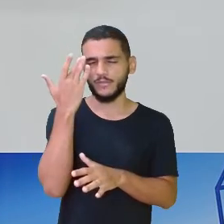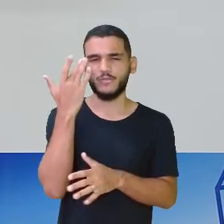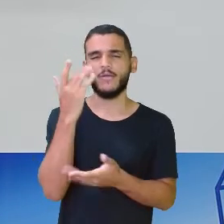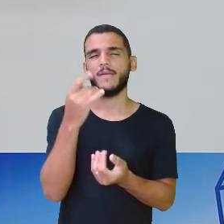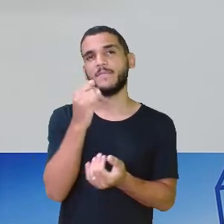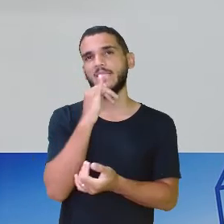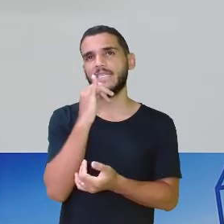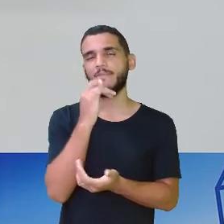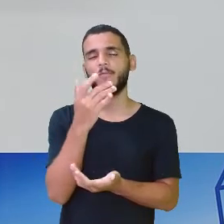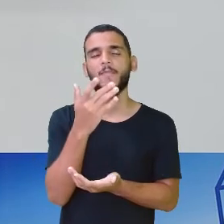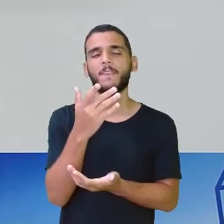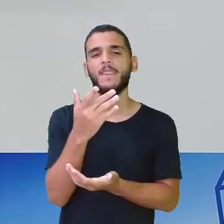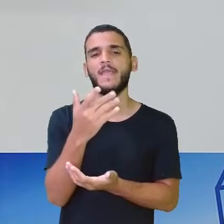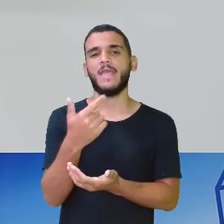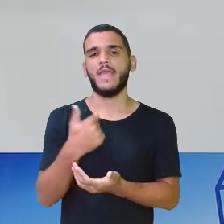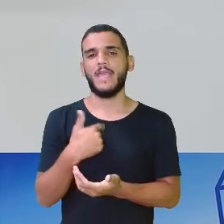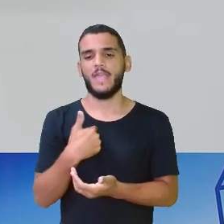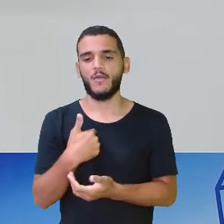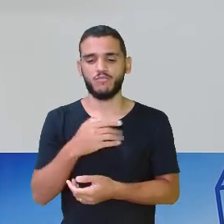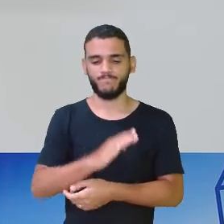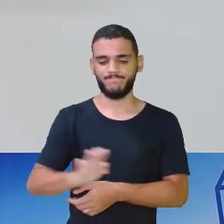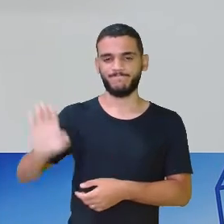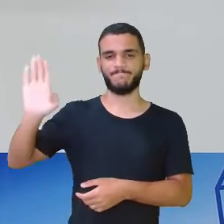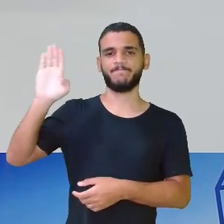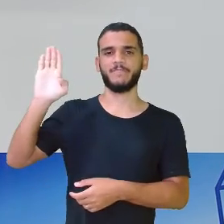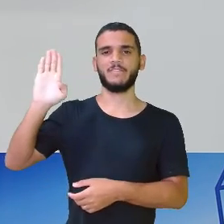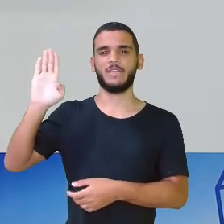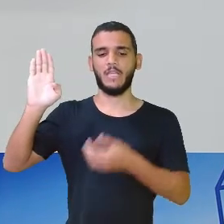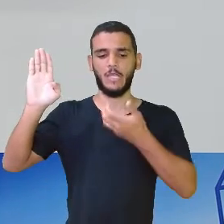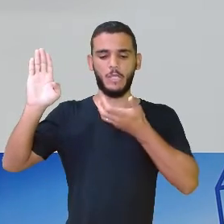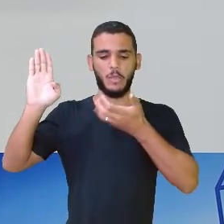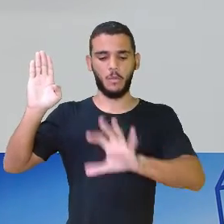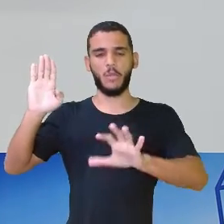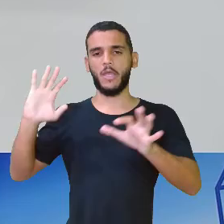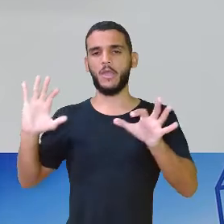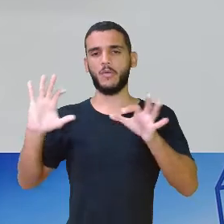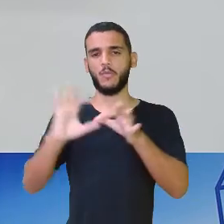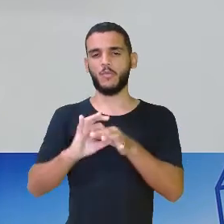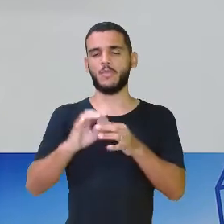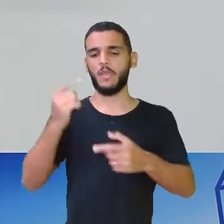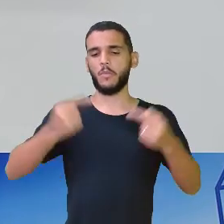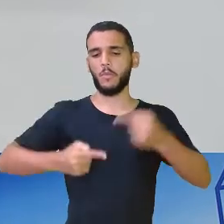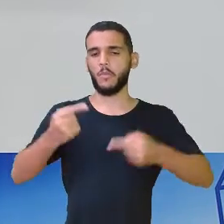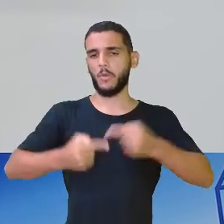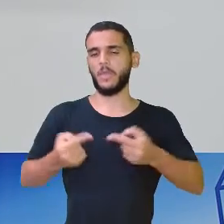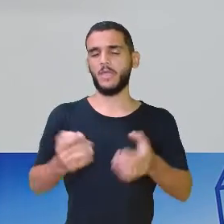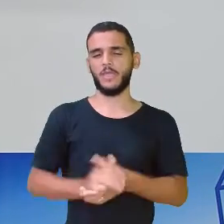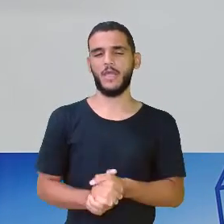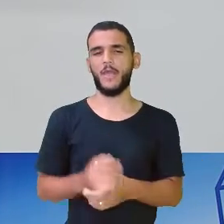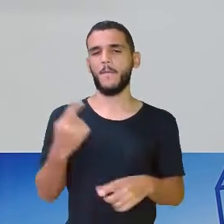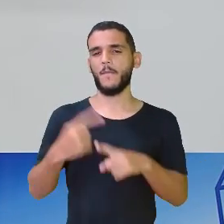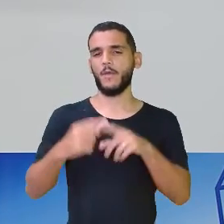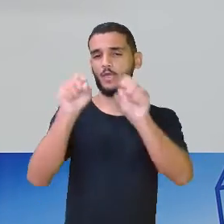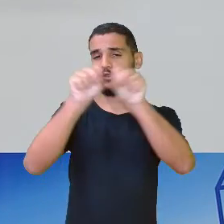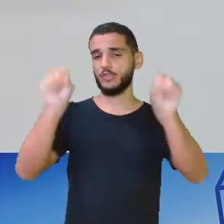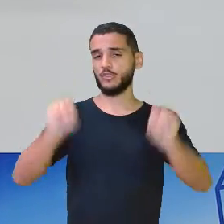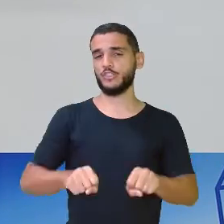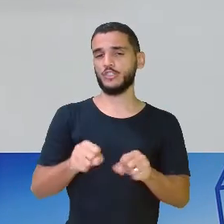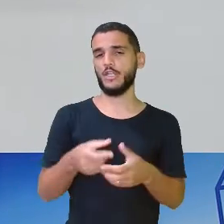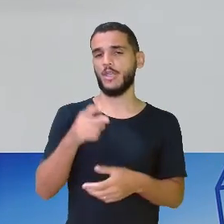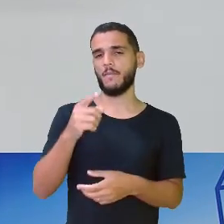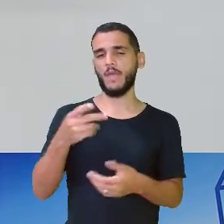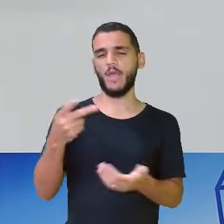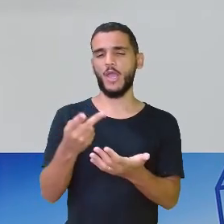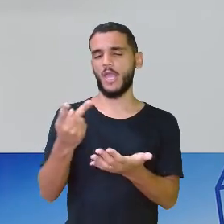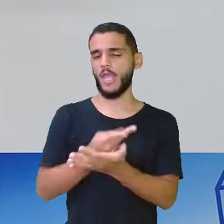o candidato antissistema. Antissistema porque nada que está aí presta e eu sou a solução